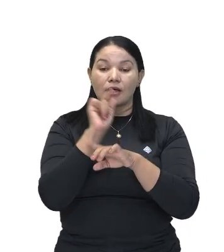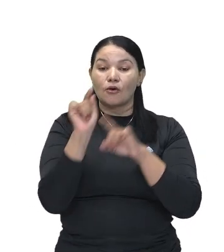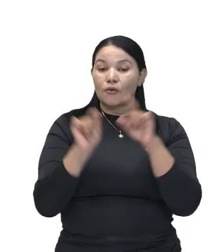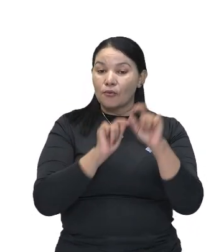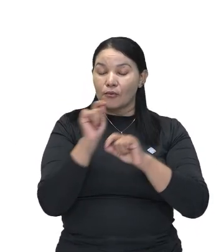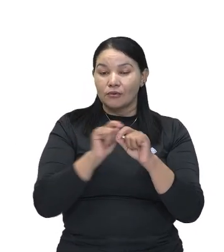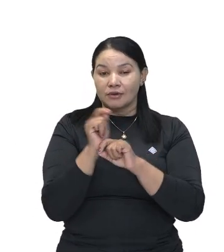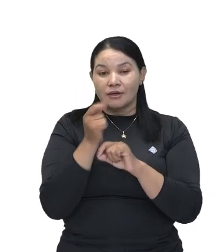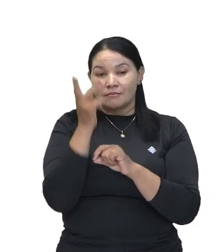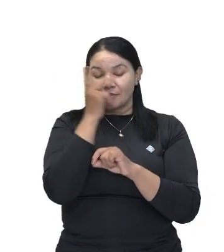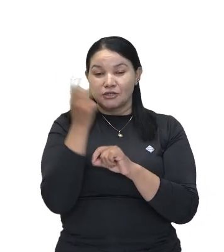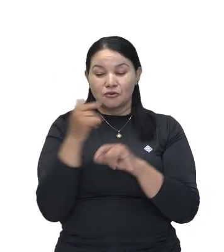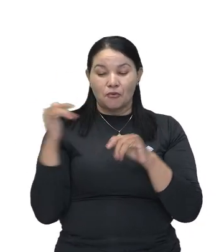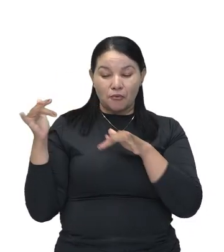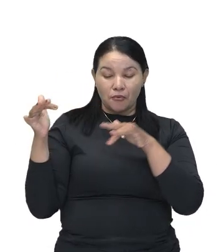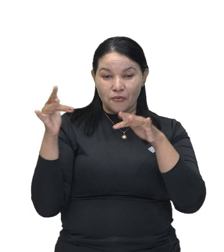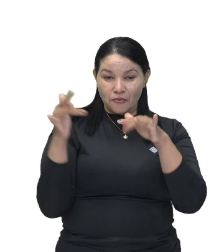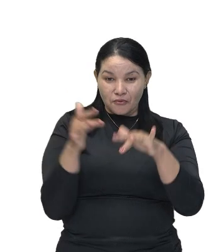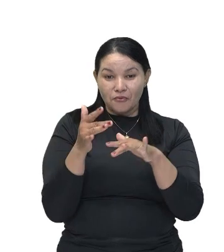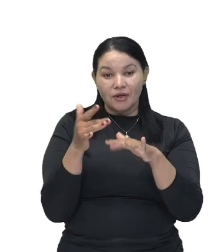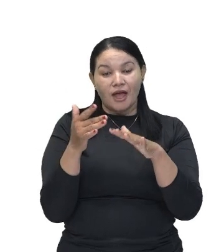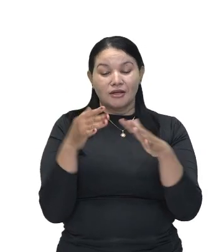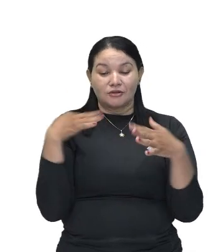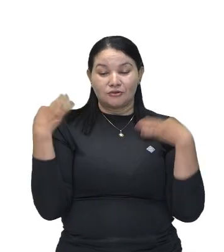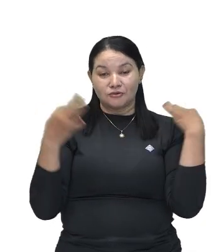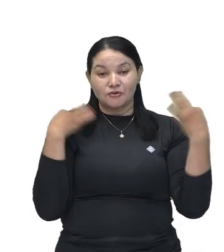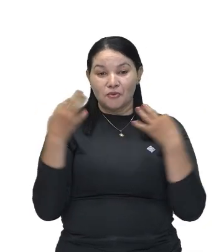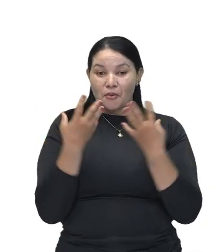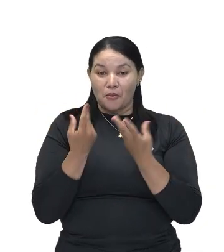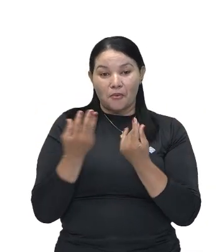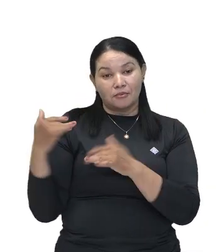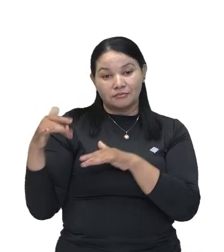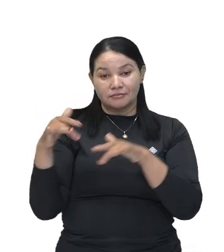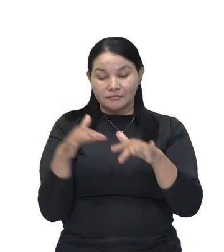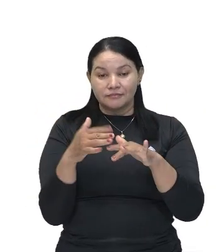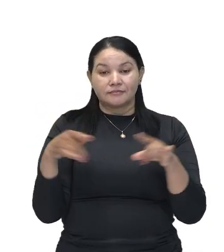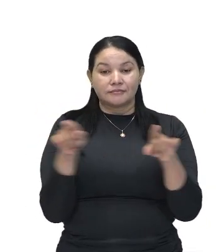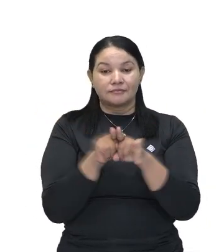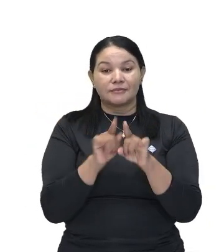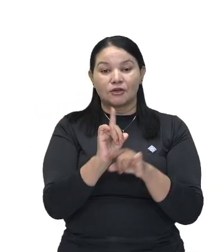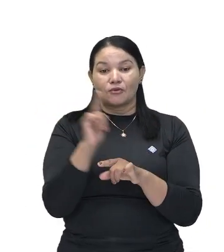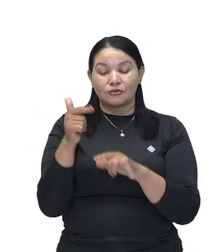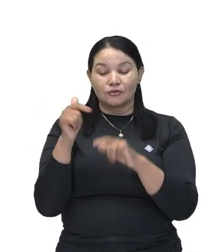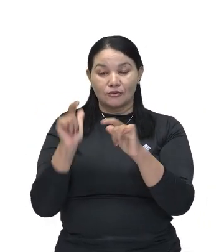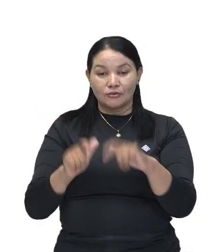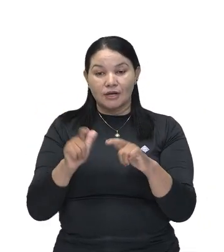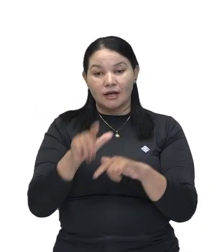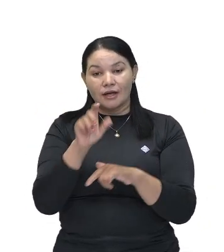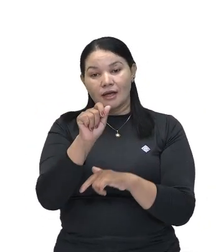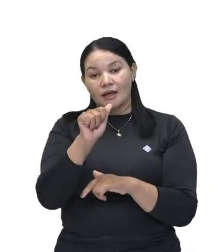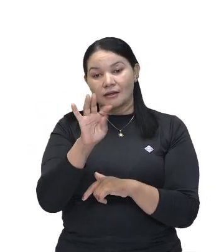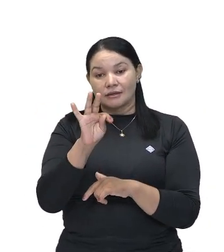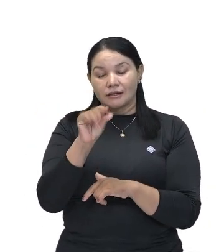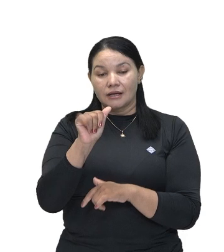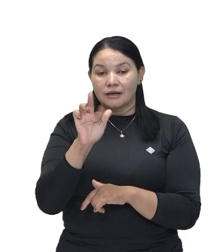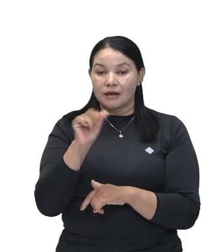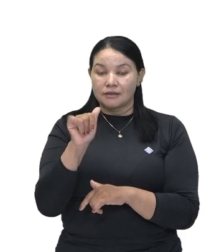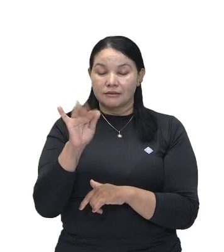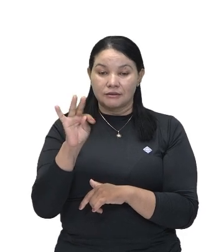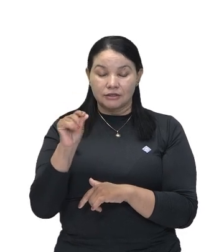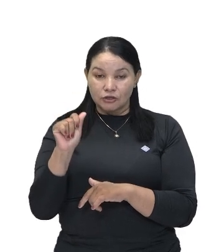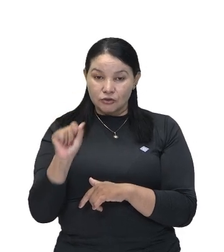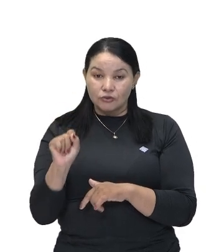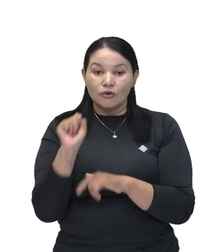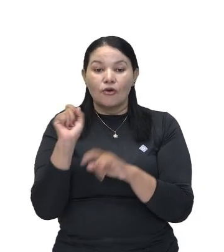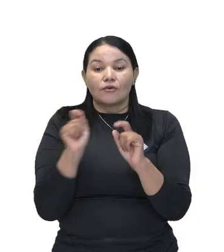um atrativo turístico aí. Nós temos as Cataratas do Iguaçu, onde 80% das Cataratas do Iguaçu,